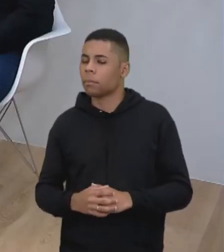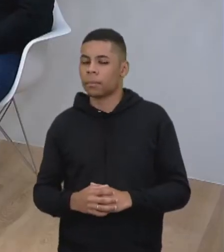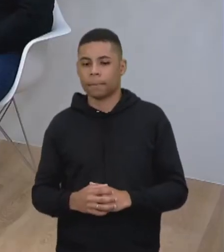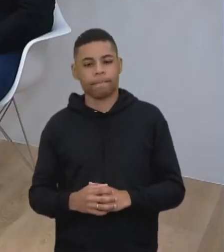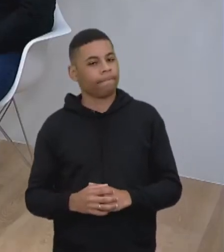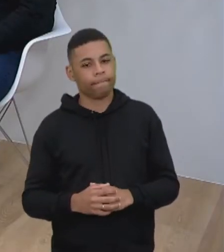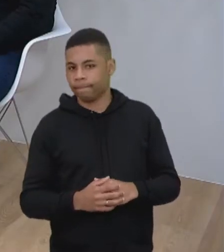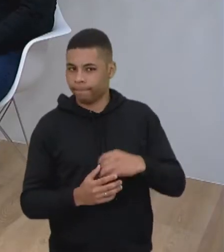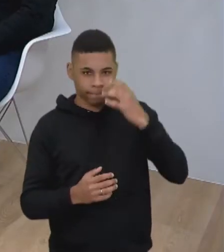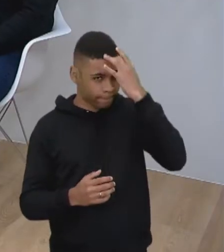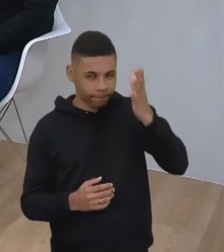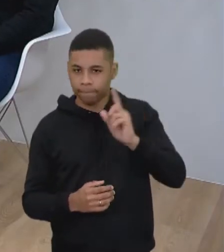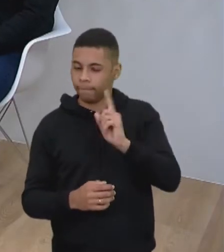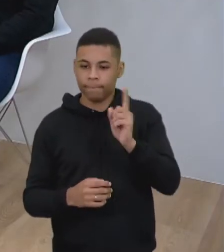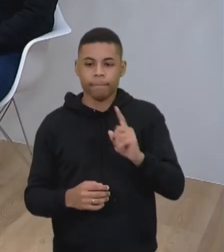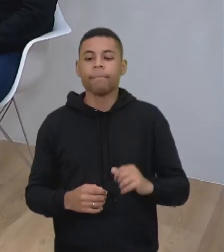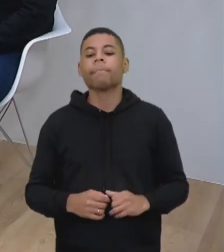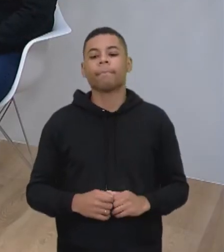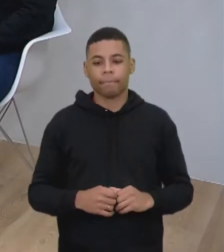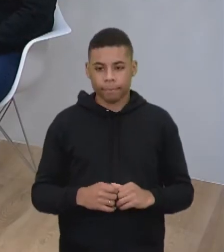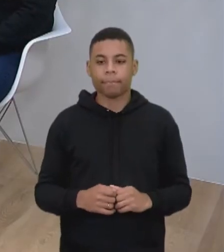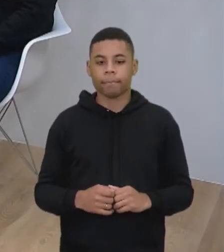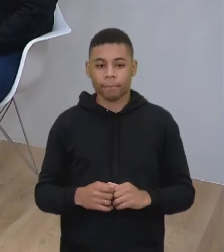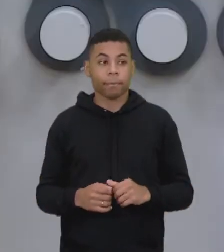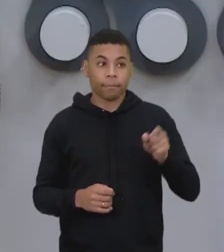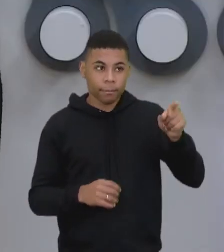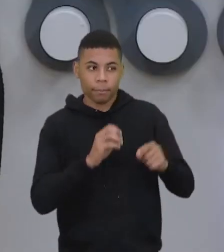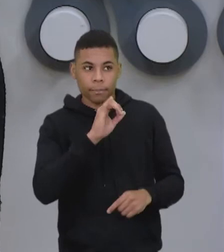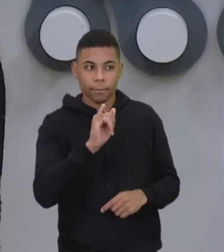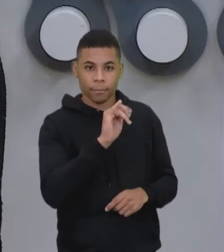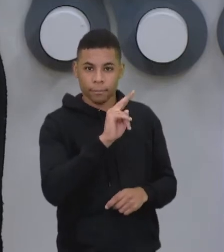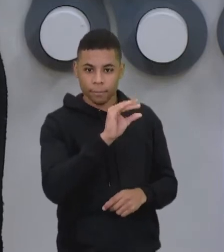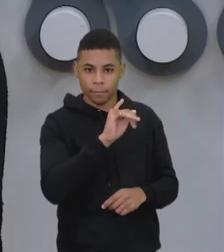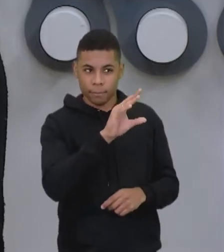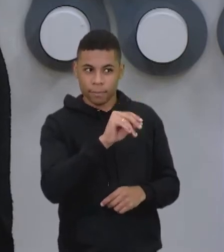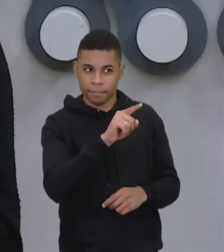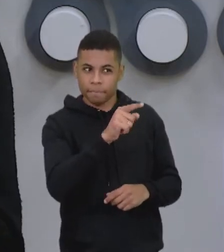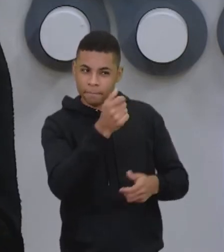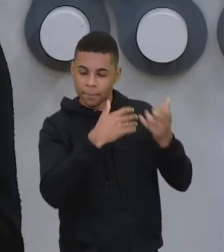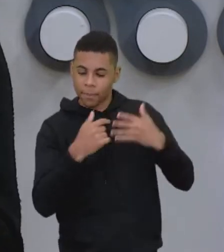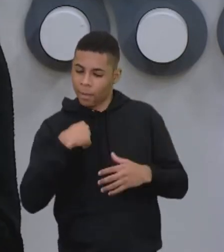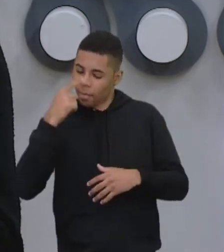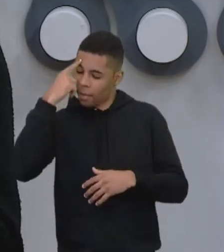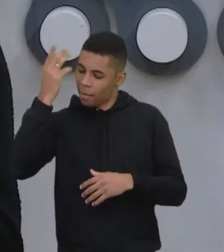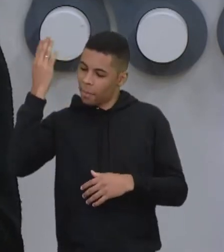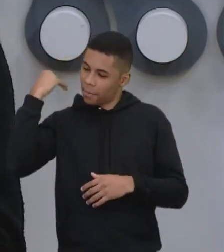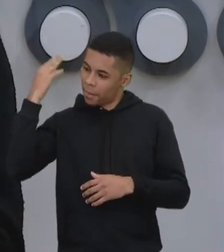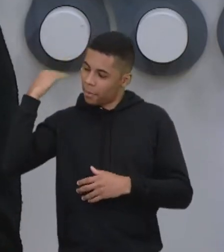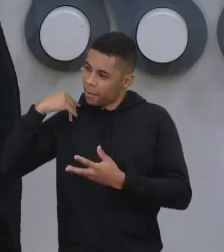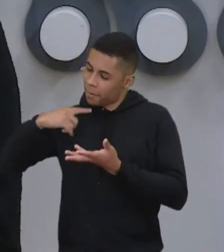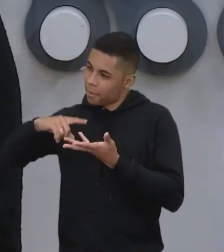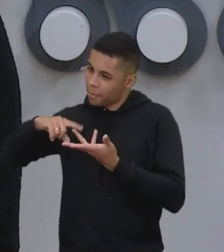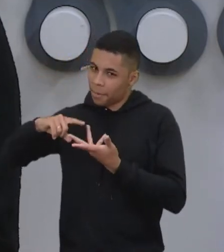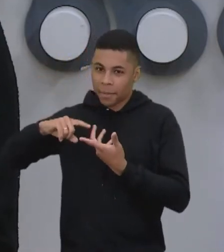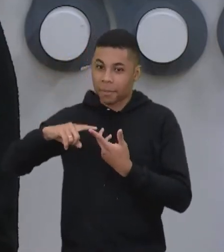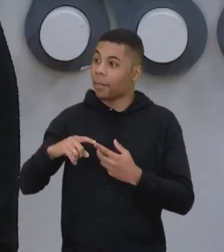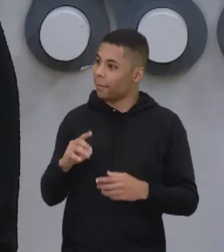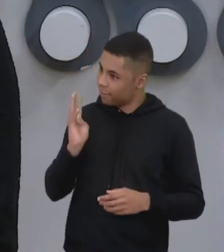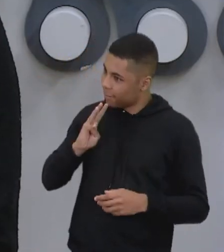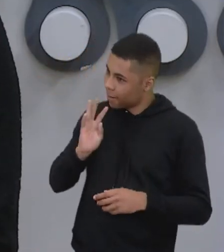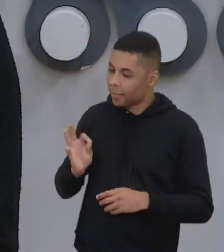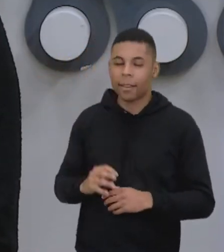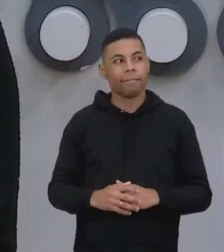Não é fácil. E assim, ouvindo o Jocélio, conforme ele vai falando, eu vou relembrando tudo do que a gente também tratou nas